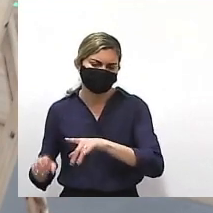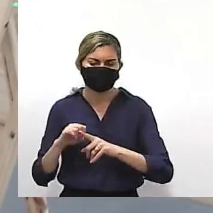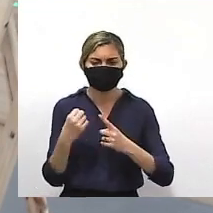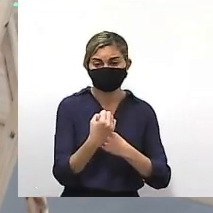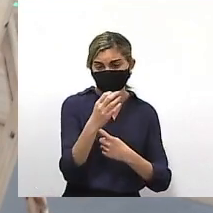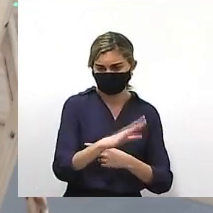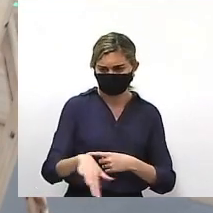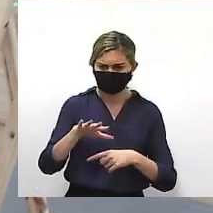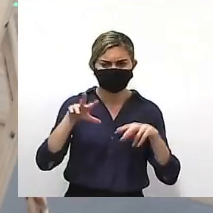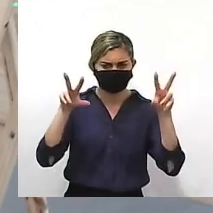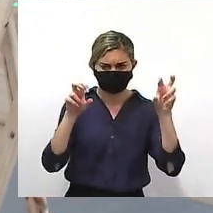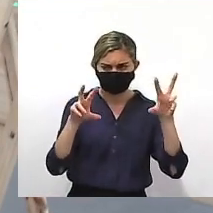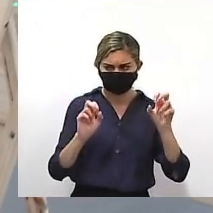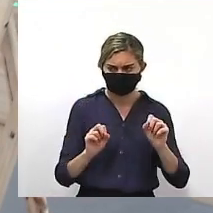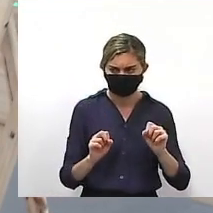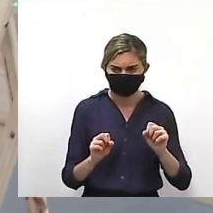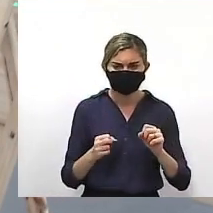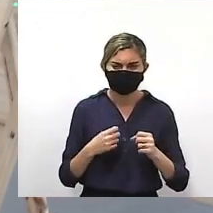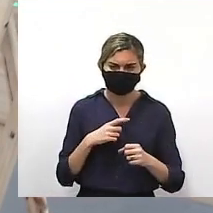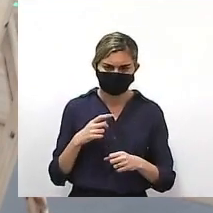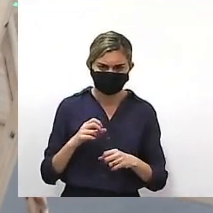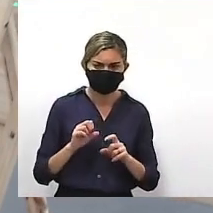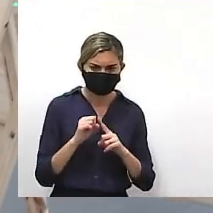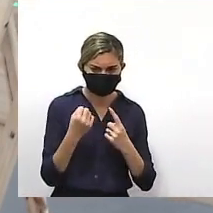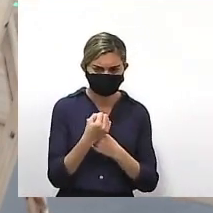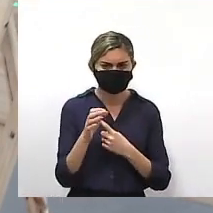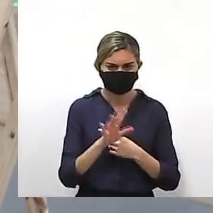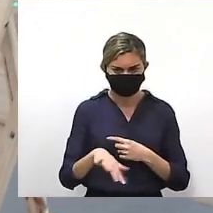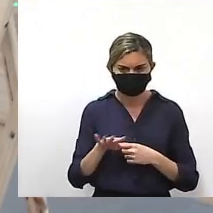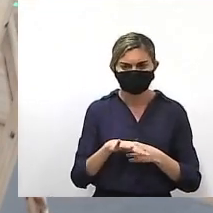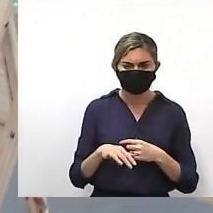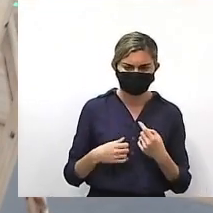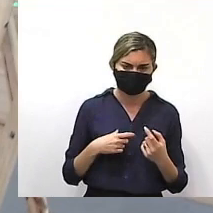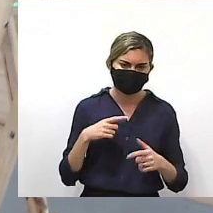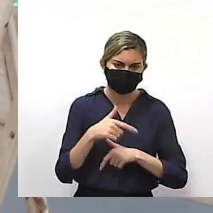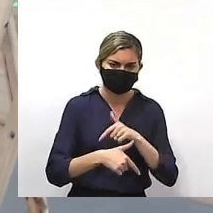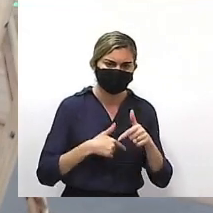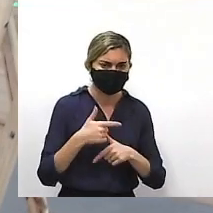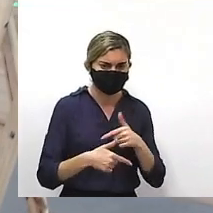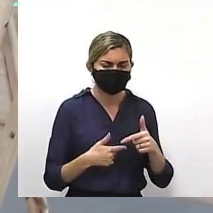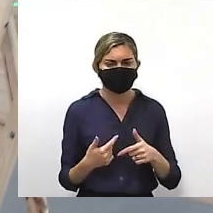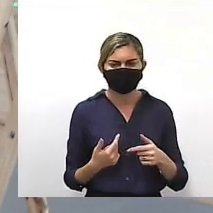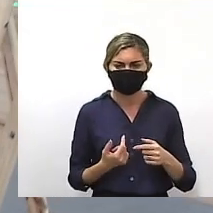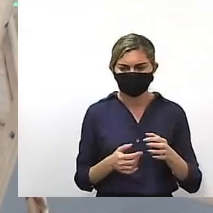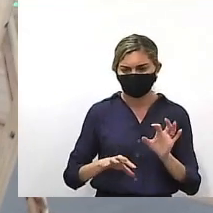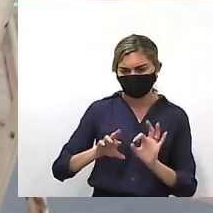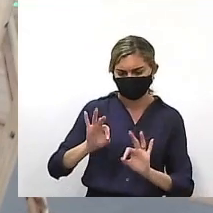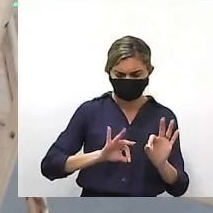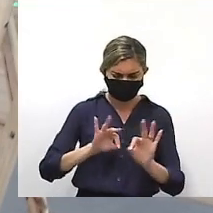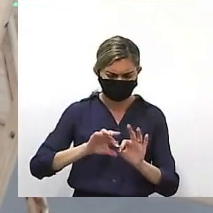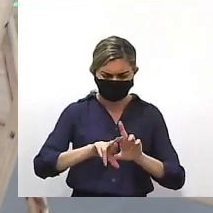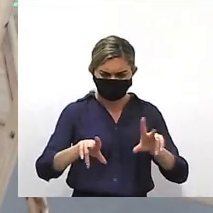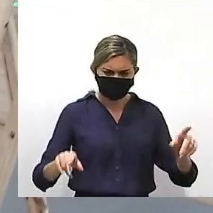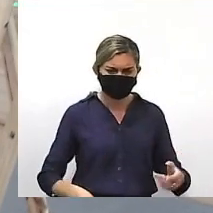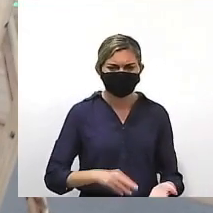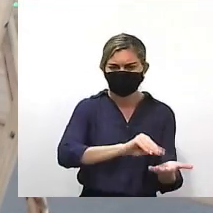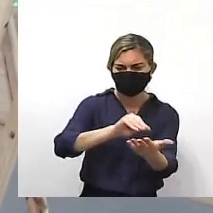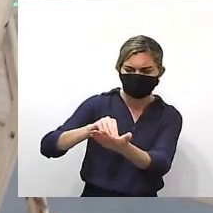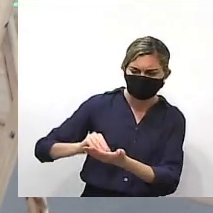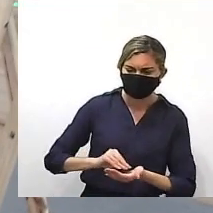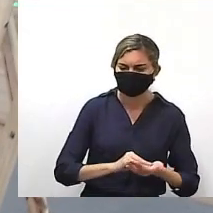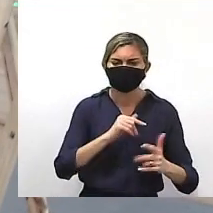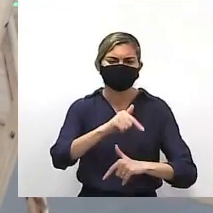um tema da sociologia. Nós temos um traço sobre trabalho, configurações de trabalho, precarização